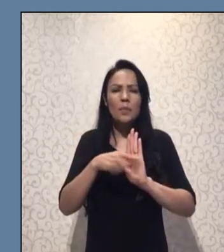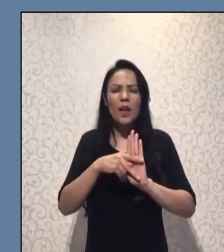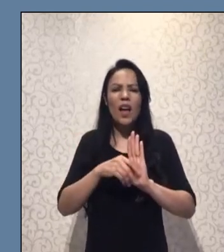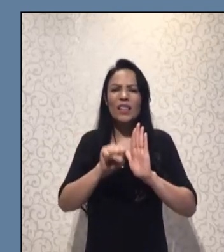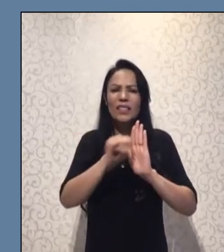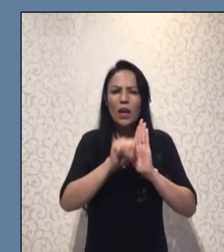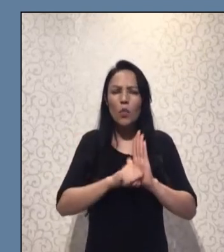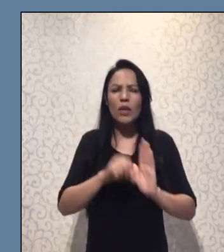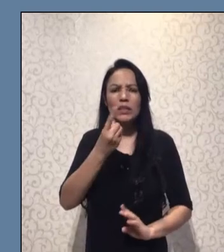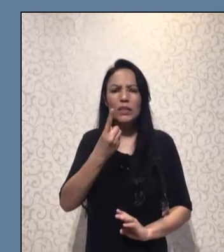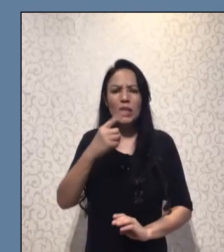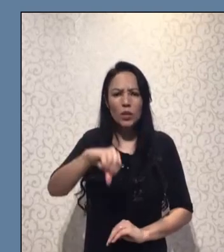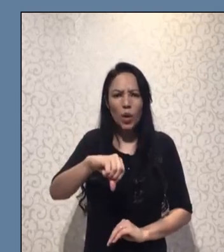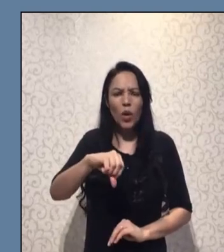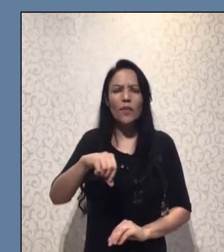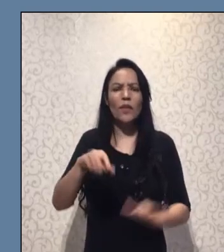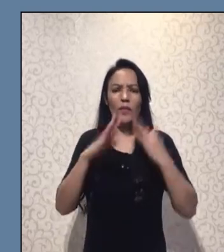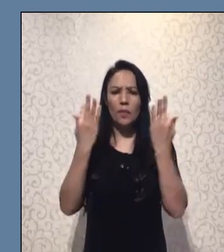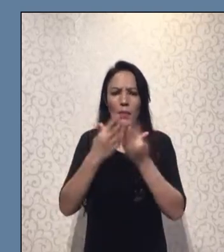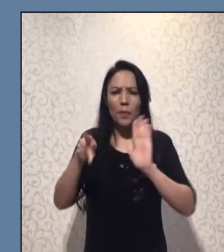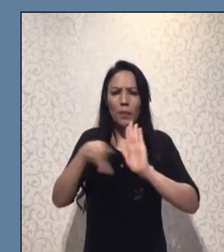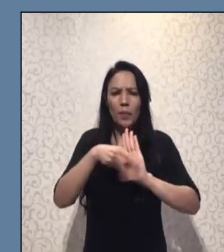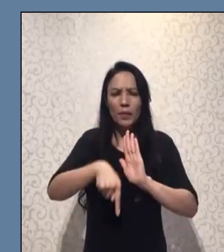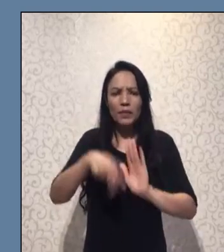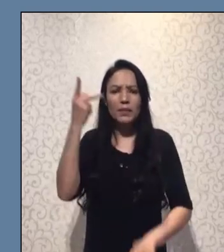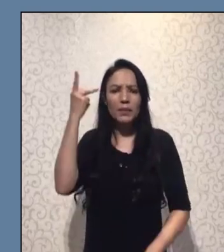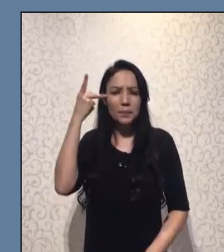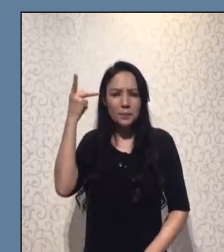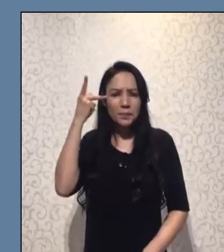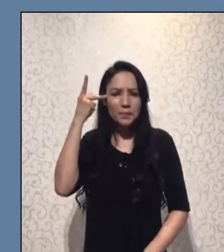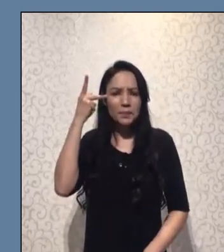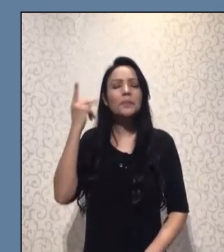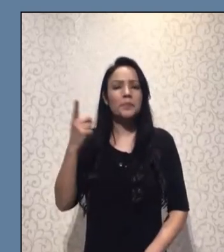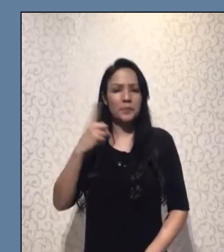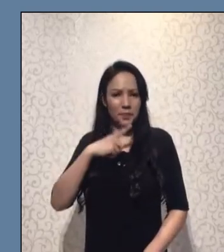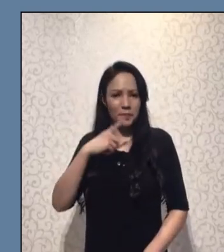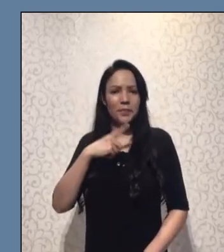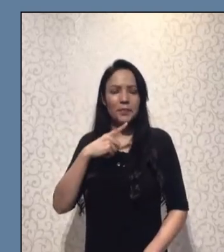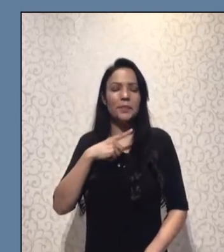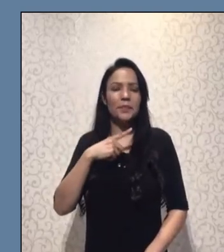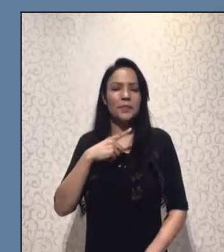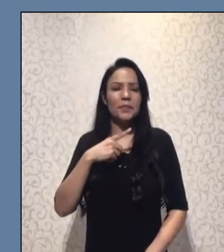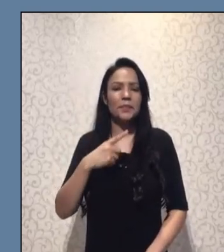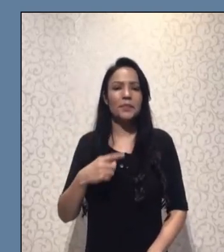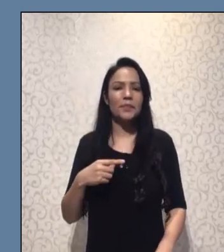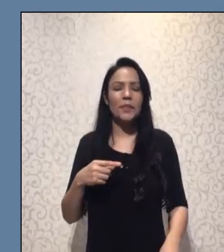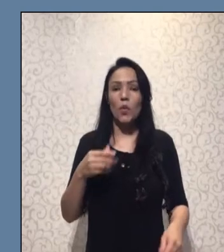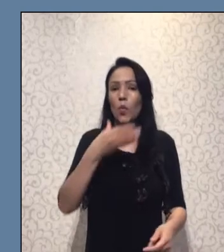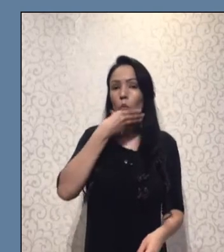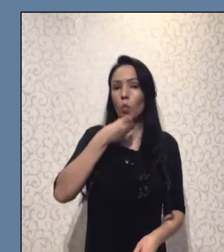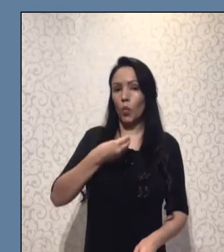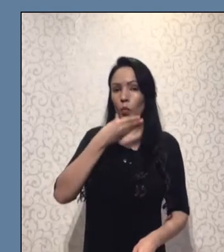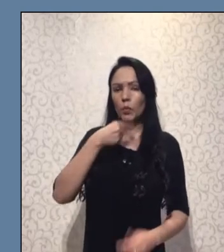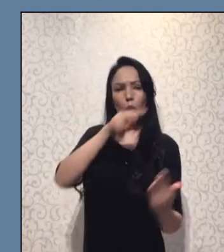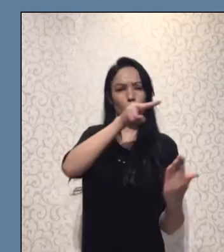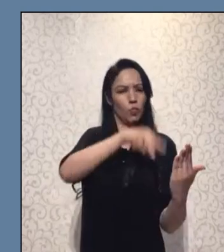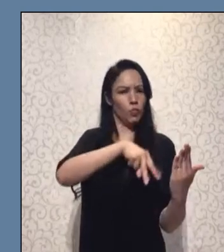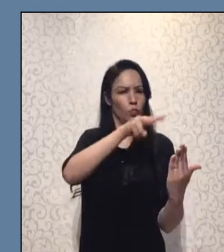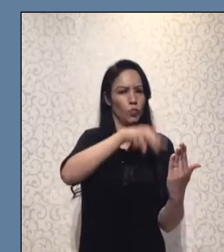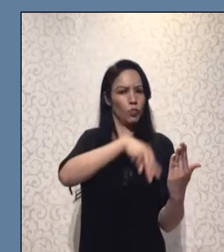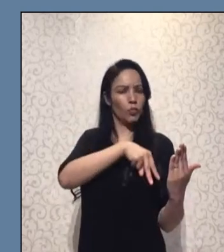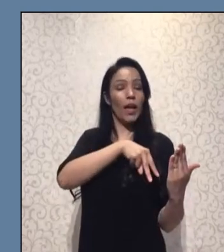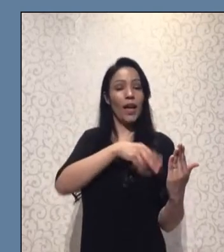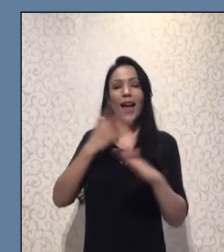aqui de São Paulo, numa sala, o senhor lendo o jornal, as crianças